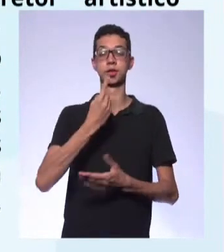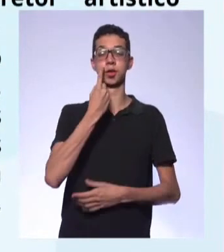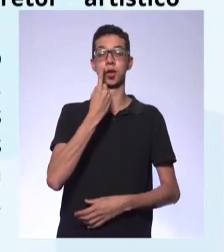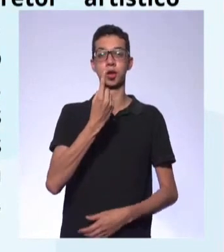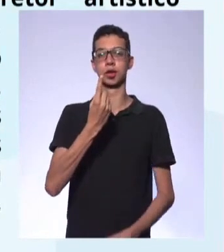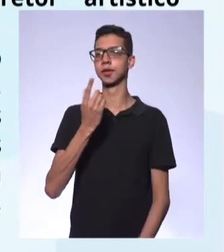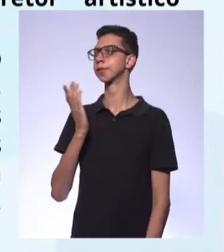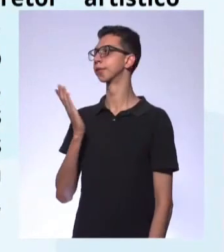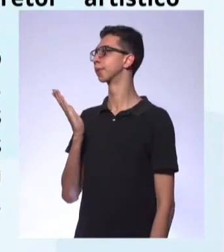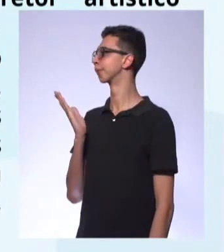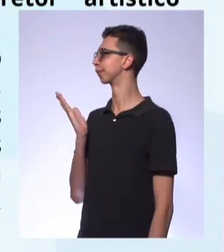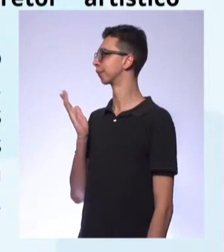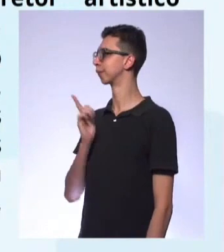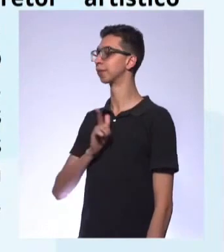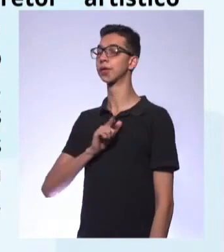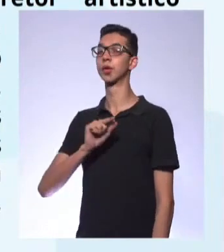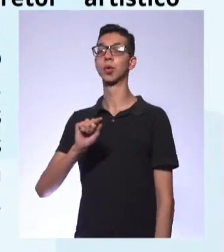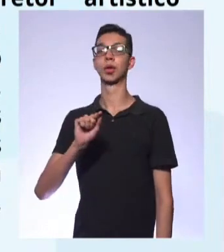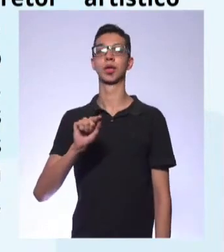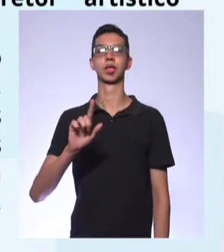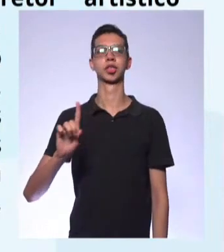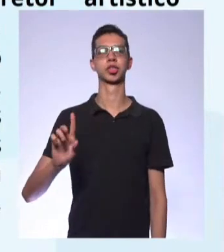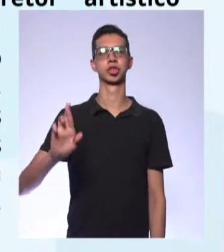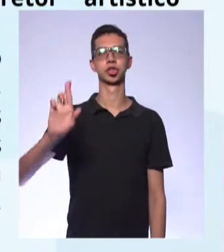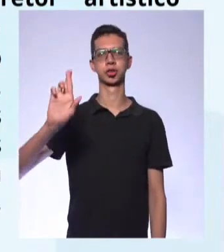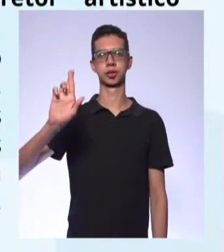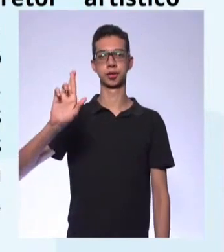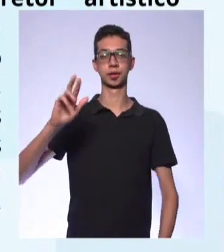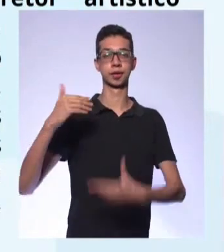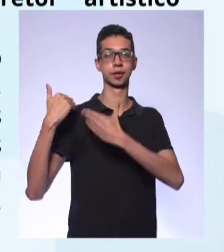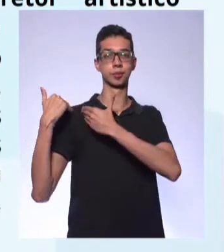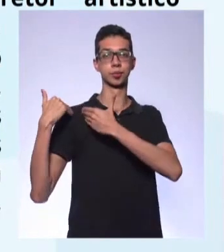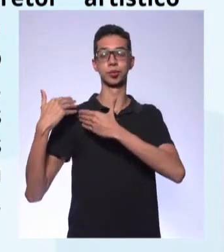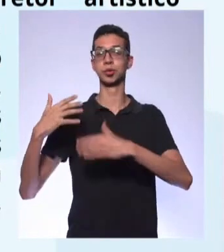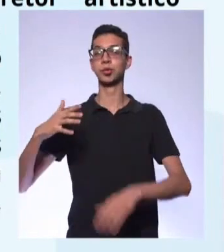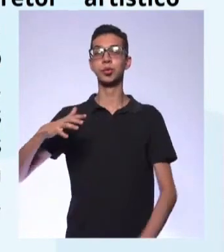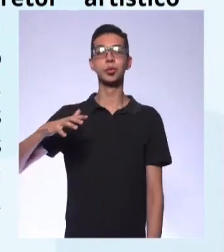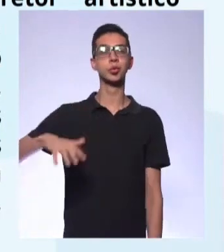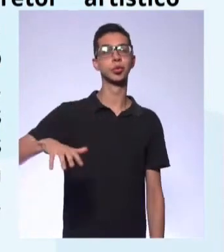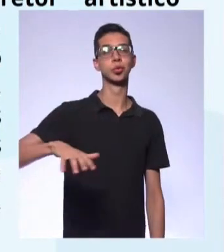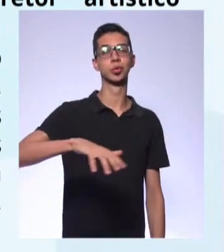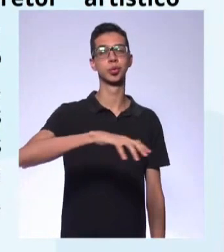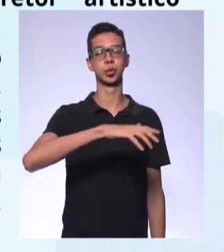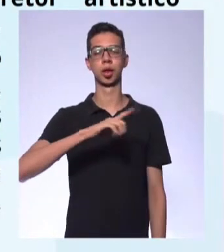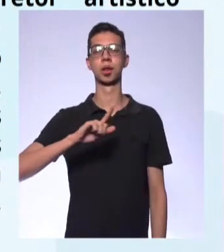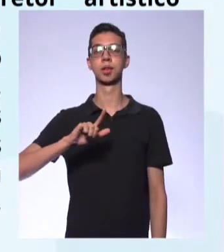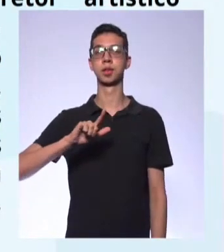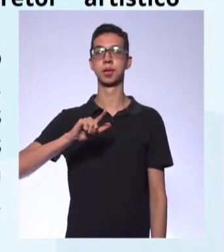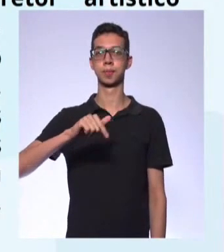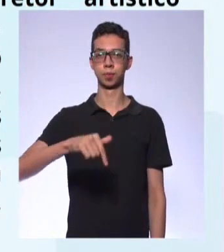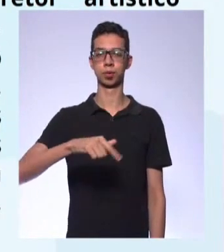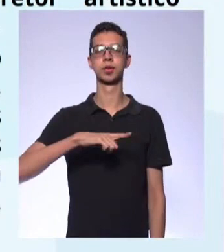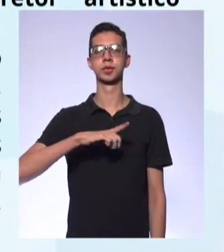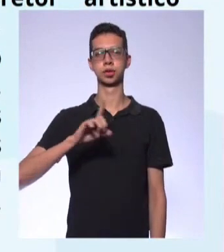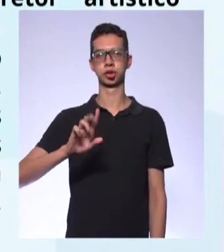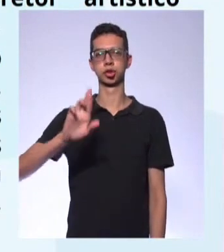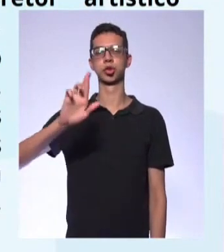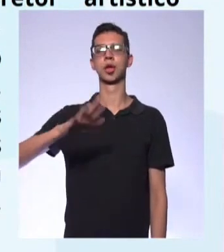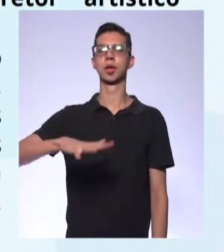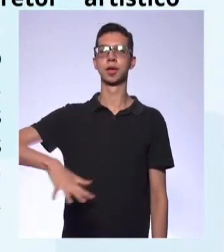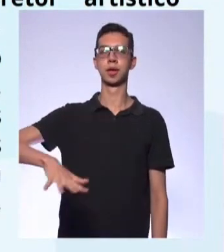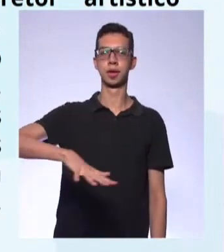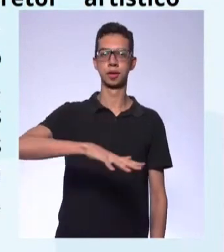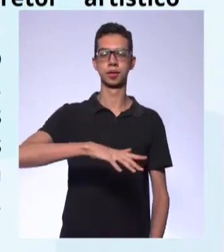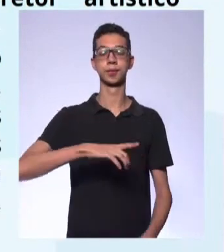há a figura aí do diretor-geral, que ele é responsável por todos os setores. E depois deste, né, diretores de núcleo ou área.